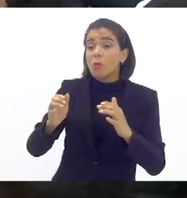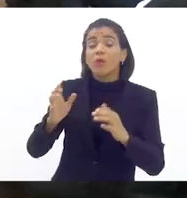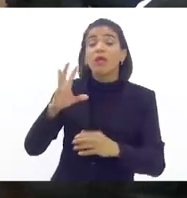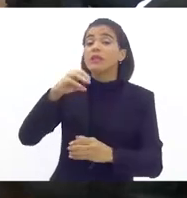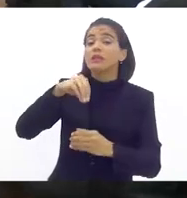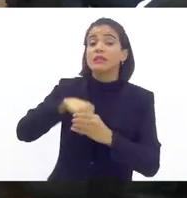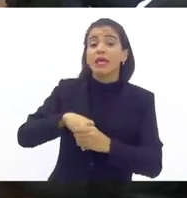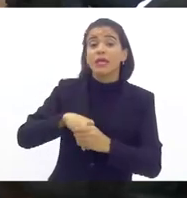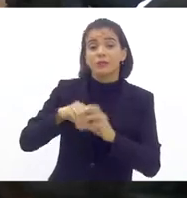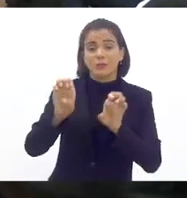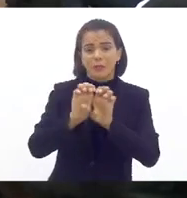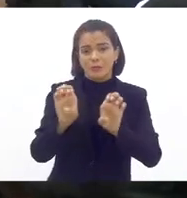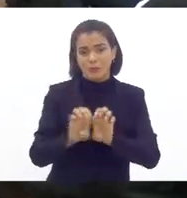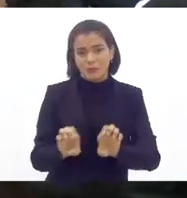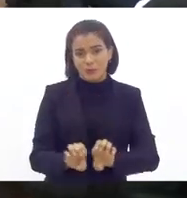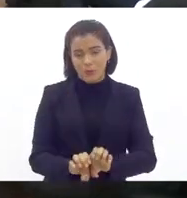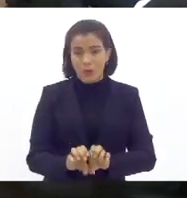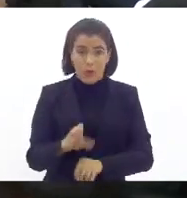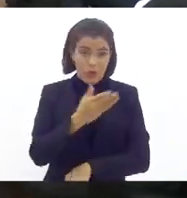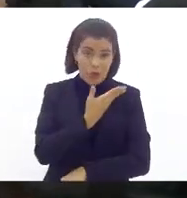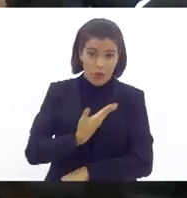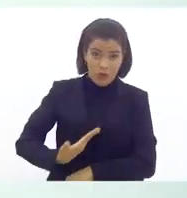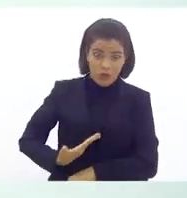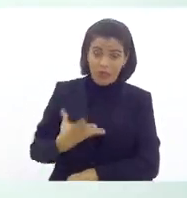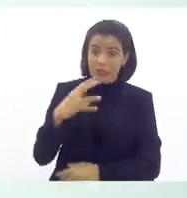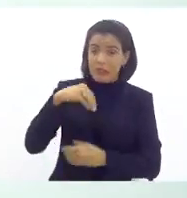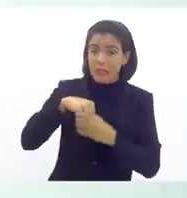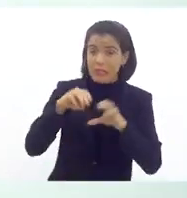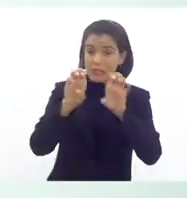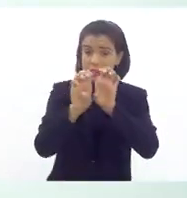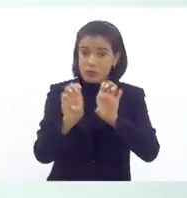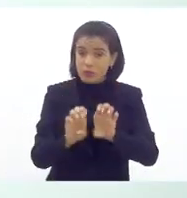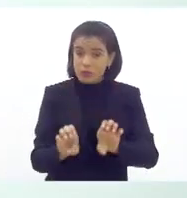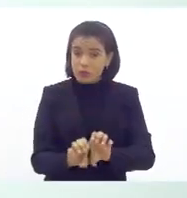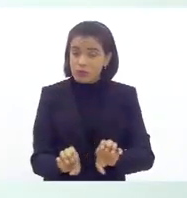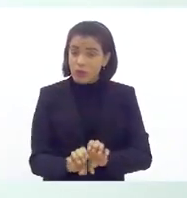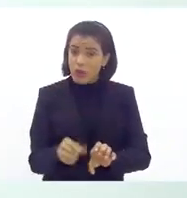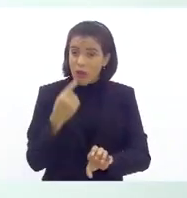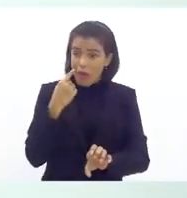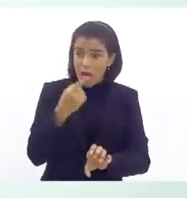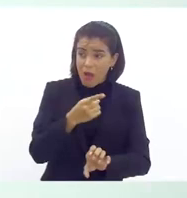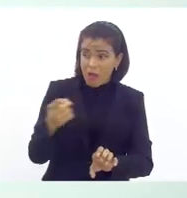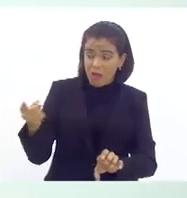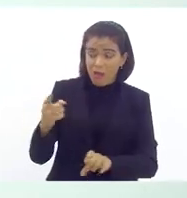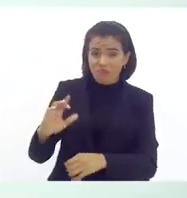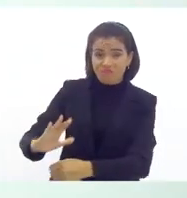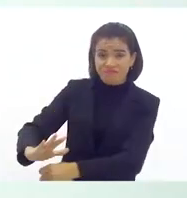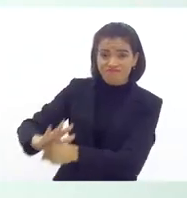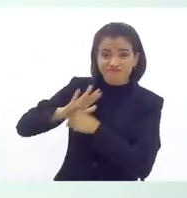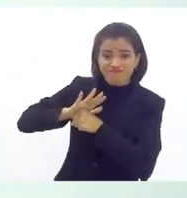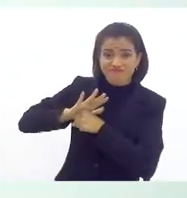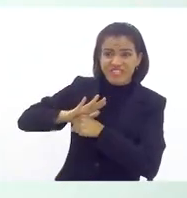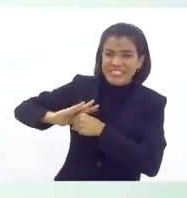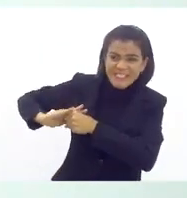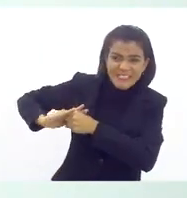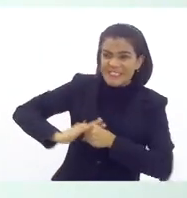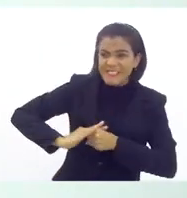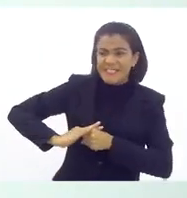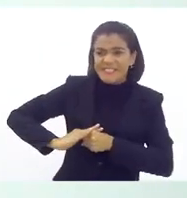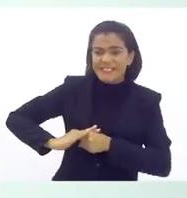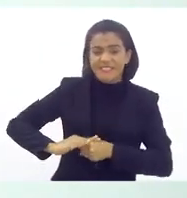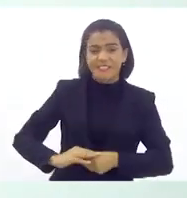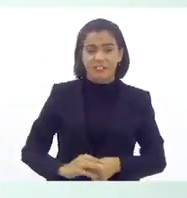dentro dessa estrutura de governo, dentro dessa estrutura que está aí nos oprimindo e que está nos apartando.